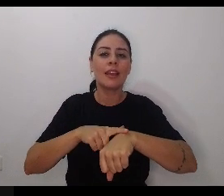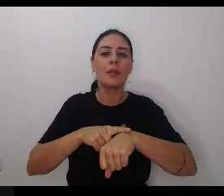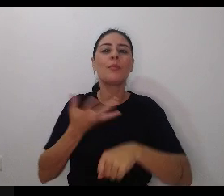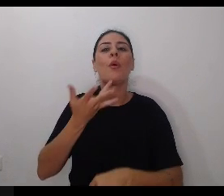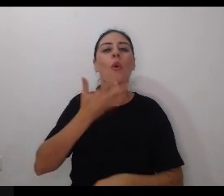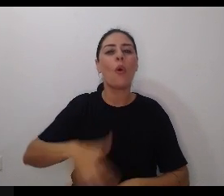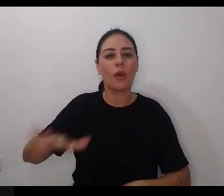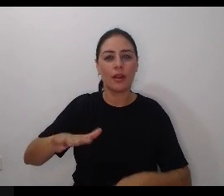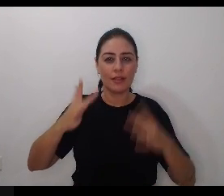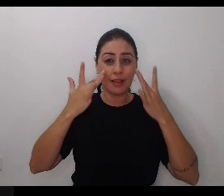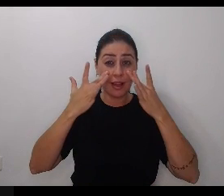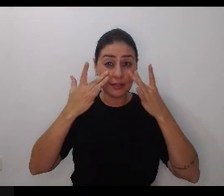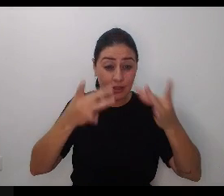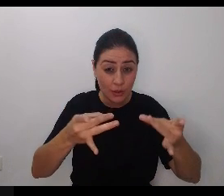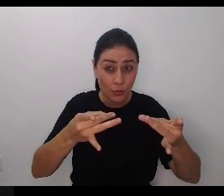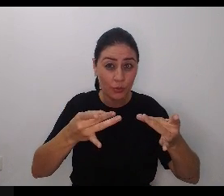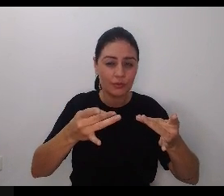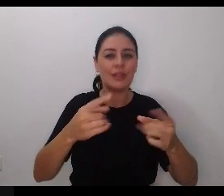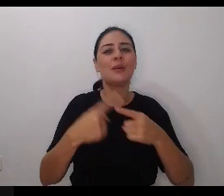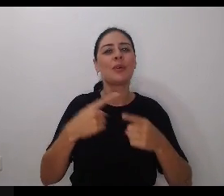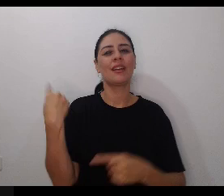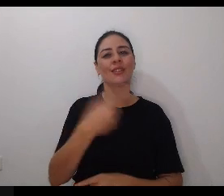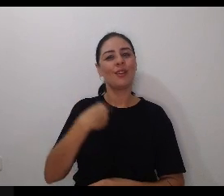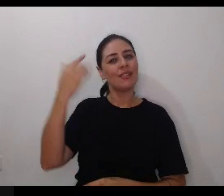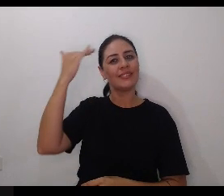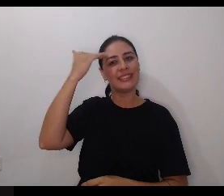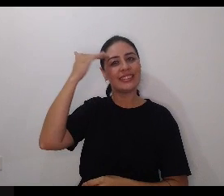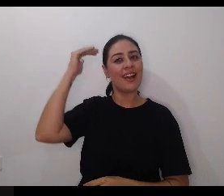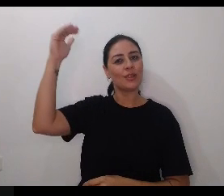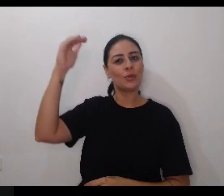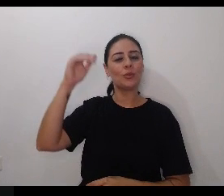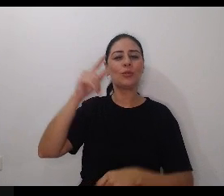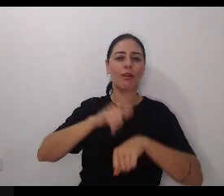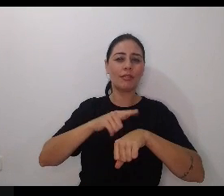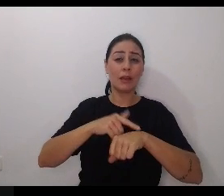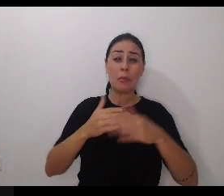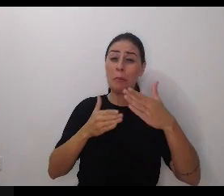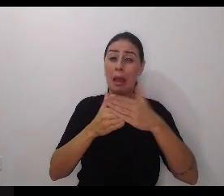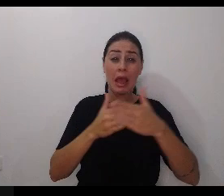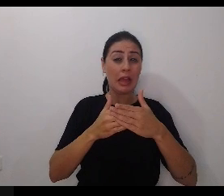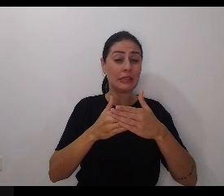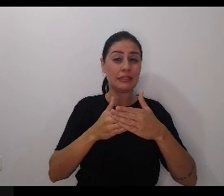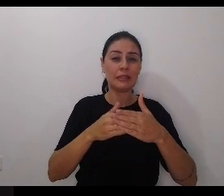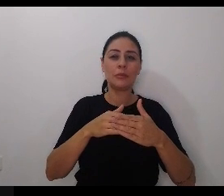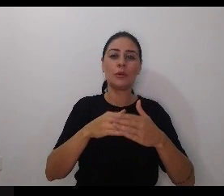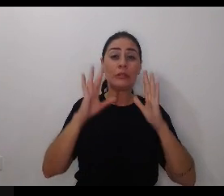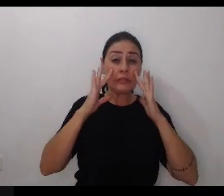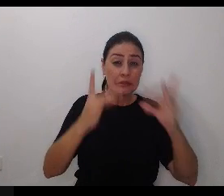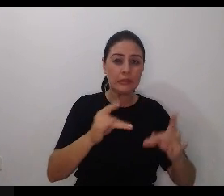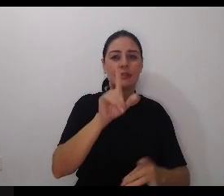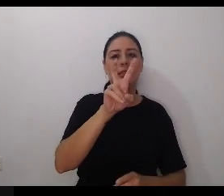E aí é importante a gente observar o tempo que a criança consegue se concentrar. Porque para nós adultos o tempo